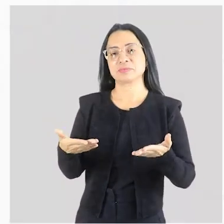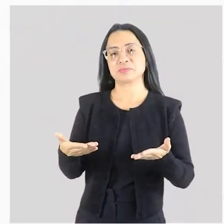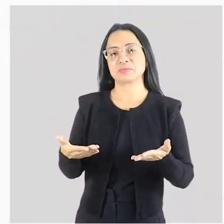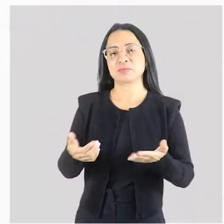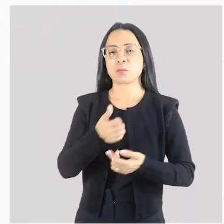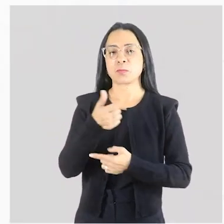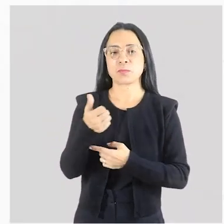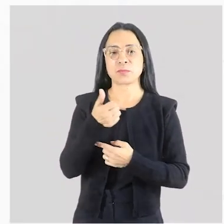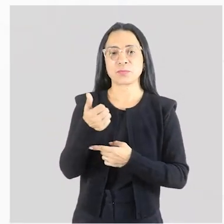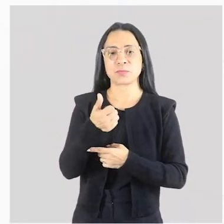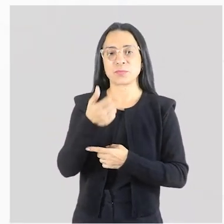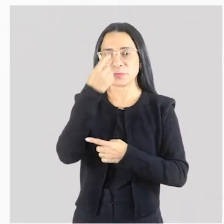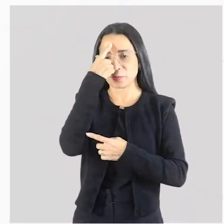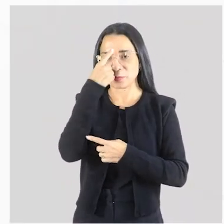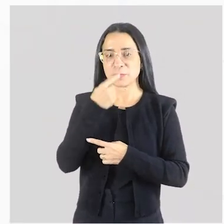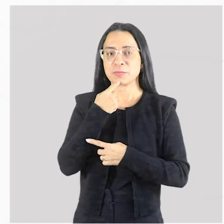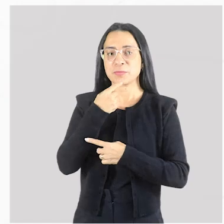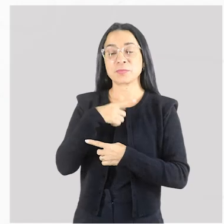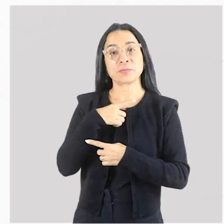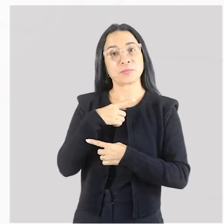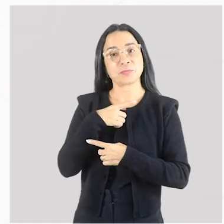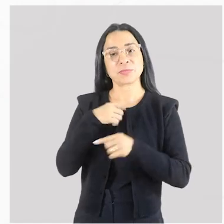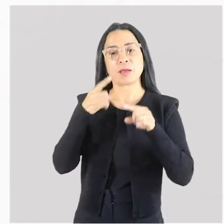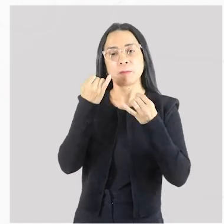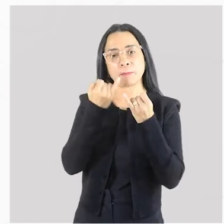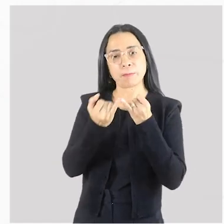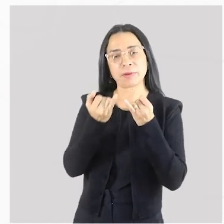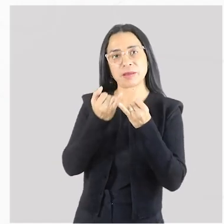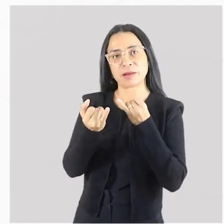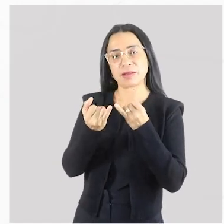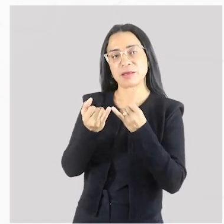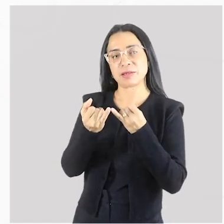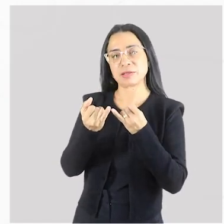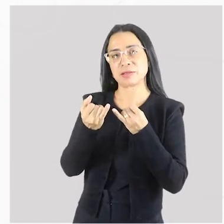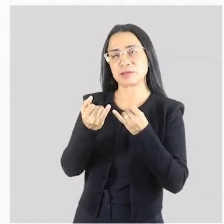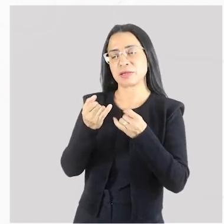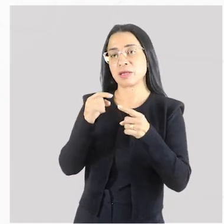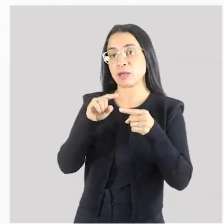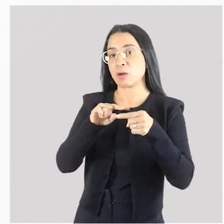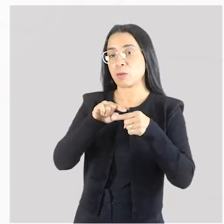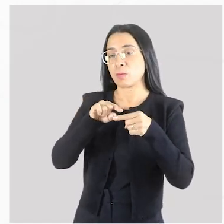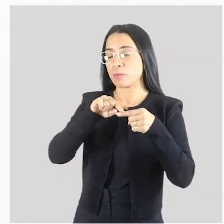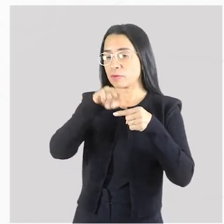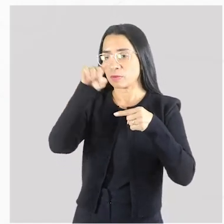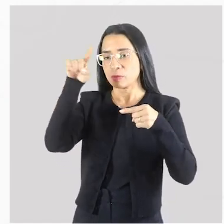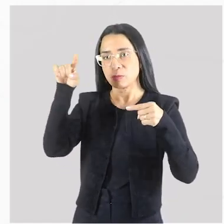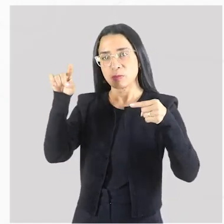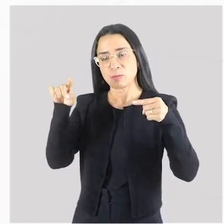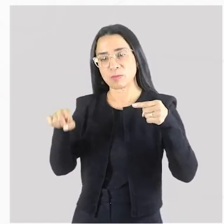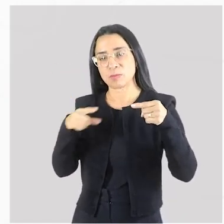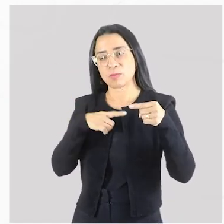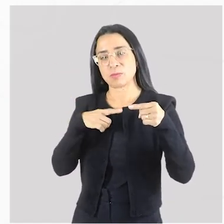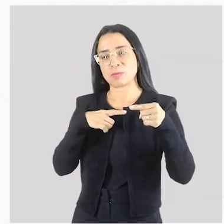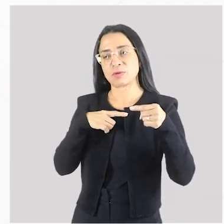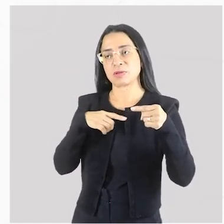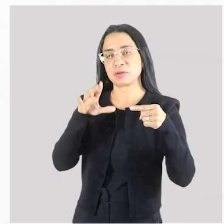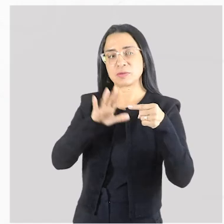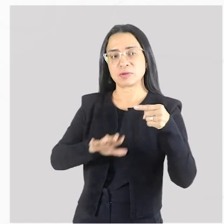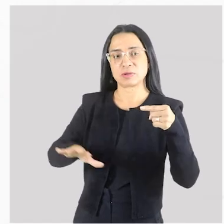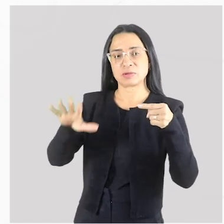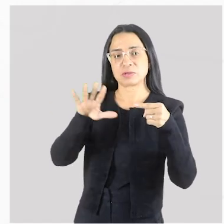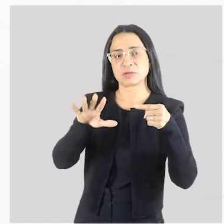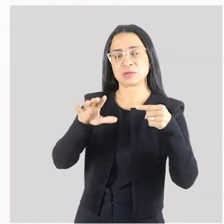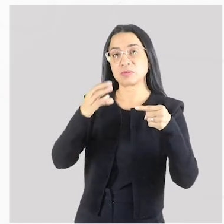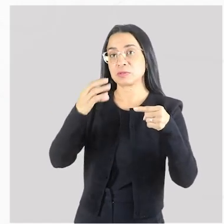Primeira questão. A figura parece uma coroa semicircular, cuja região tem área em centímetros quadrados